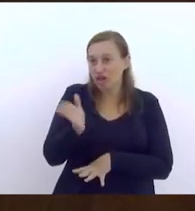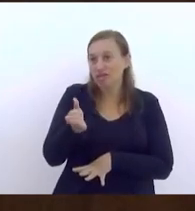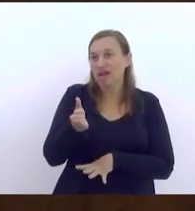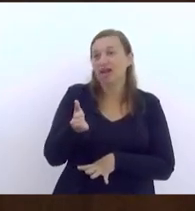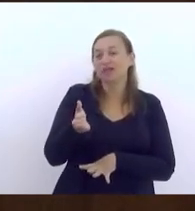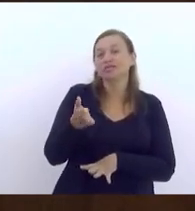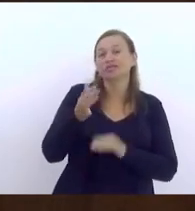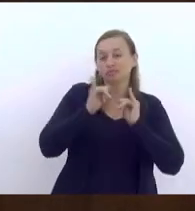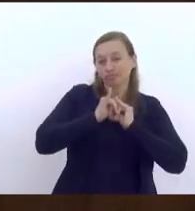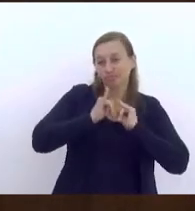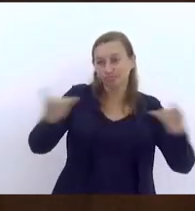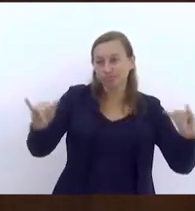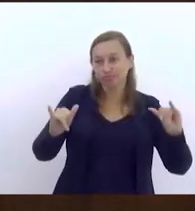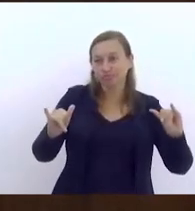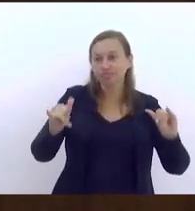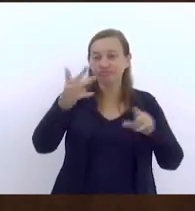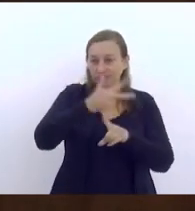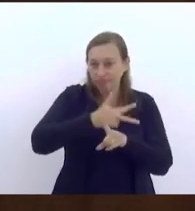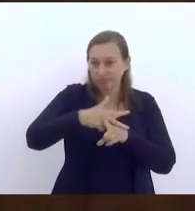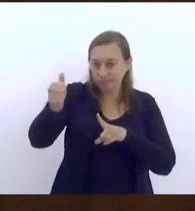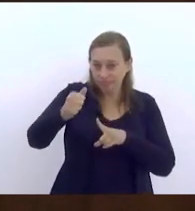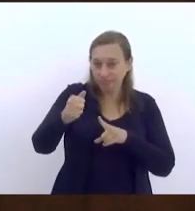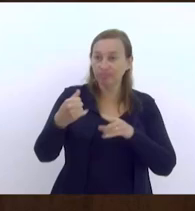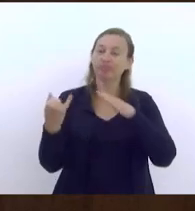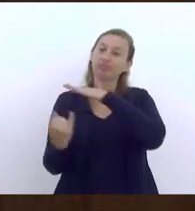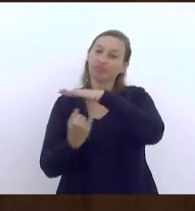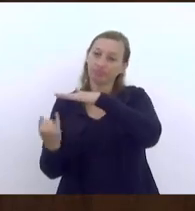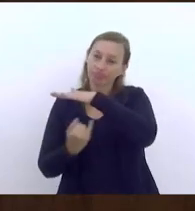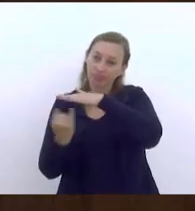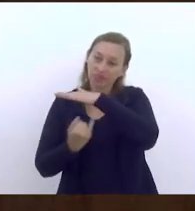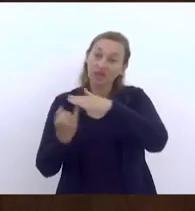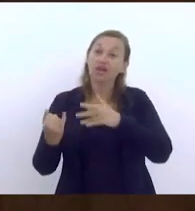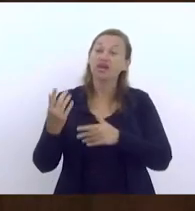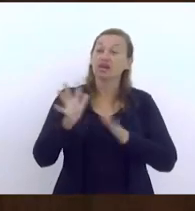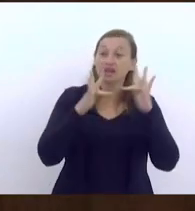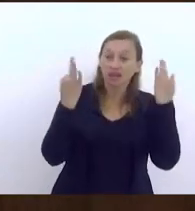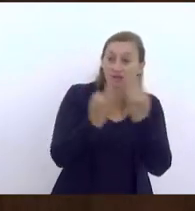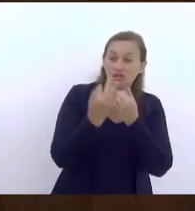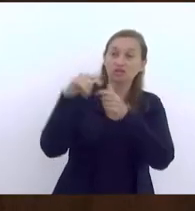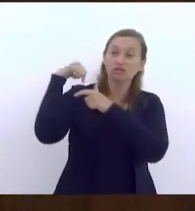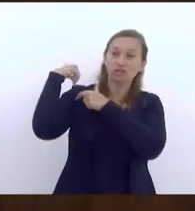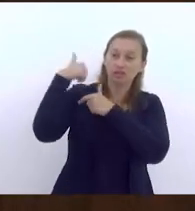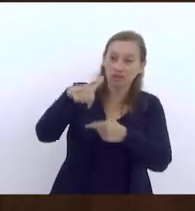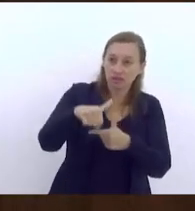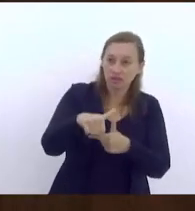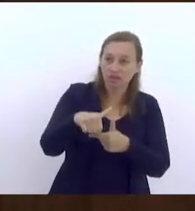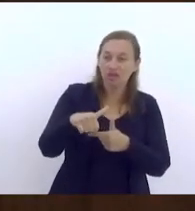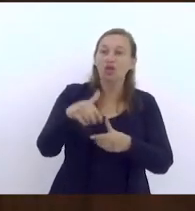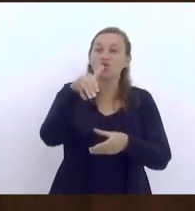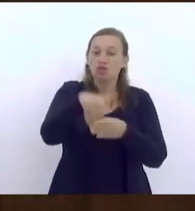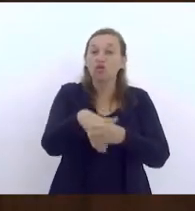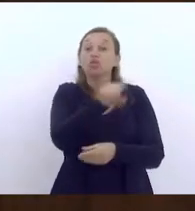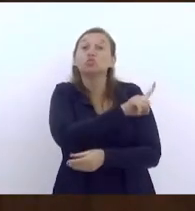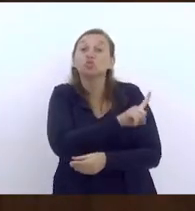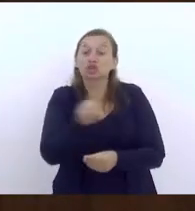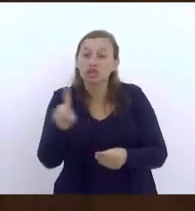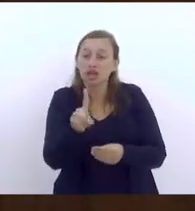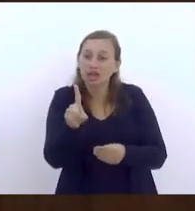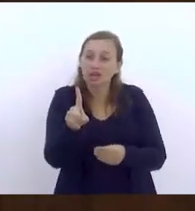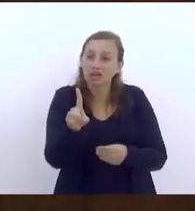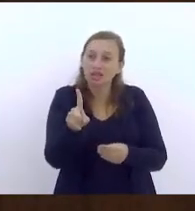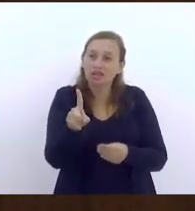tacitamente proclamado, a vitória das instituições, da família, do conservadorismo, o voto é não, uma